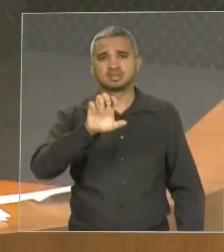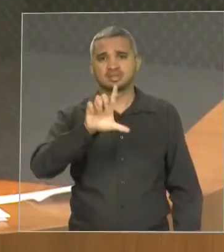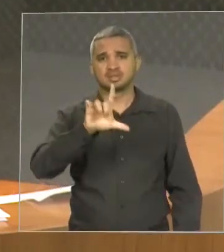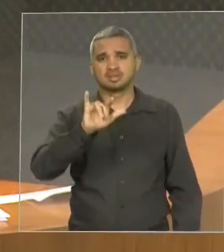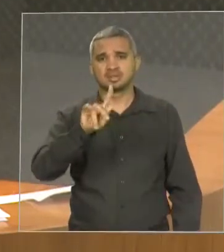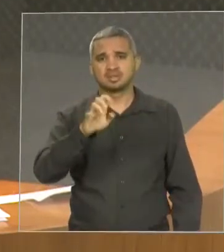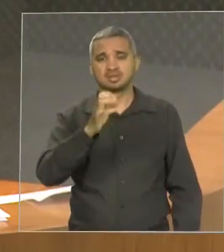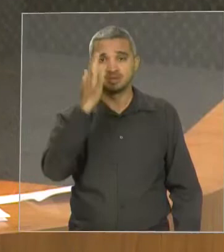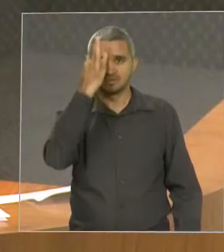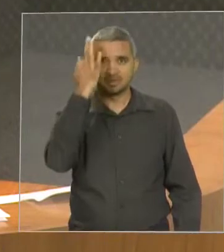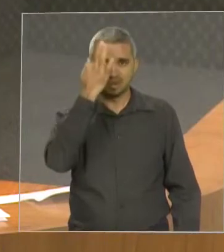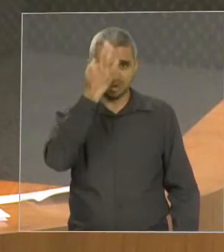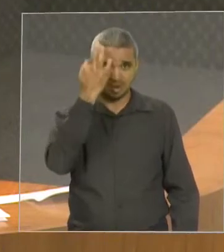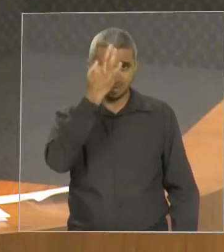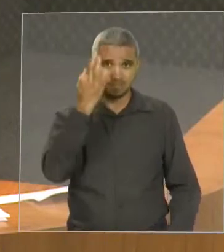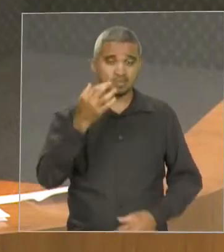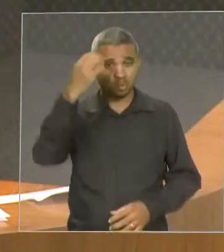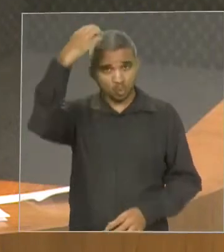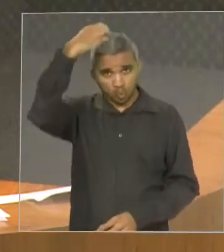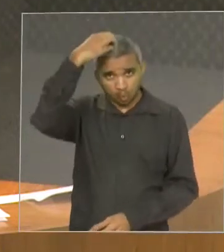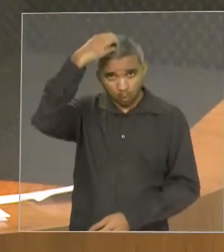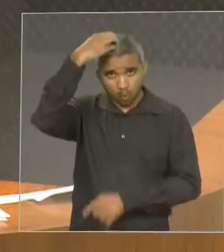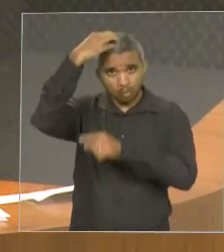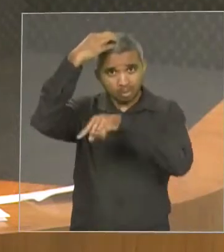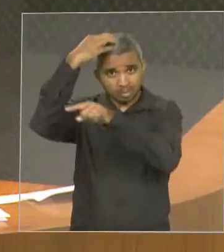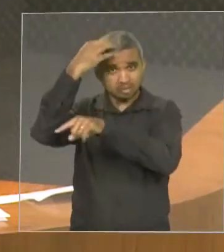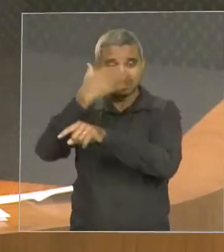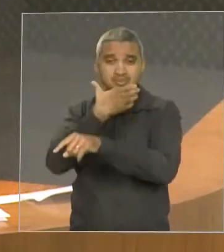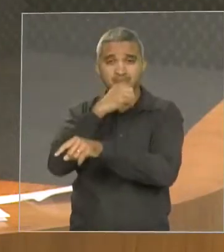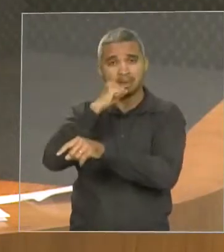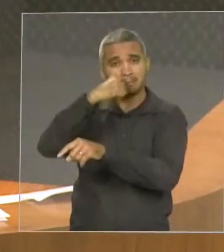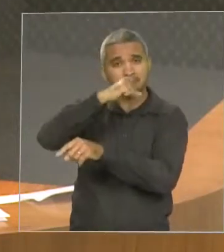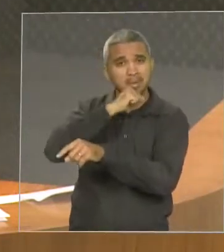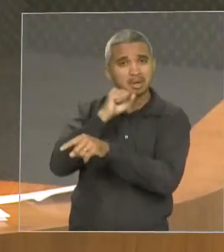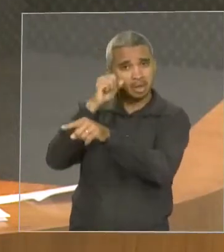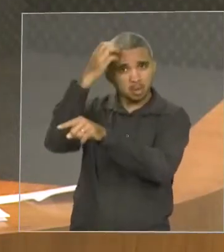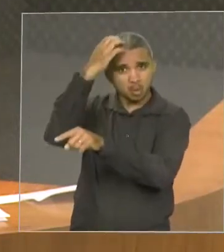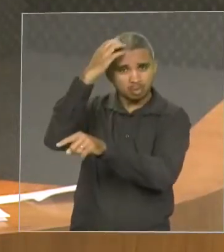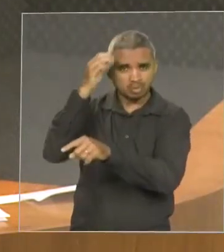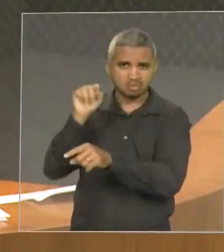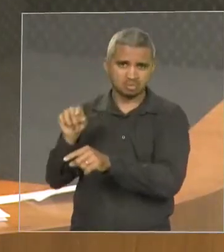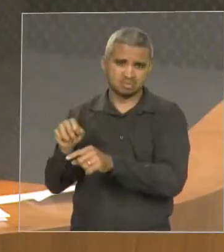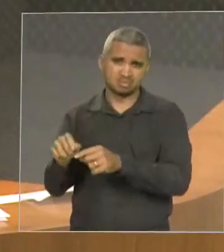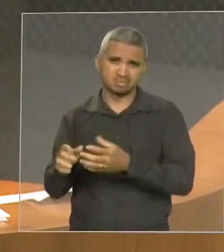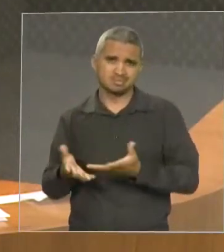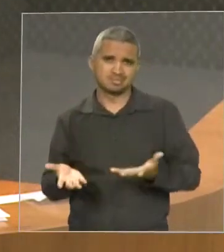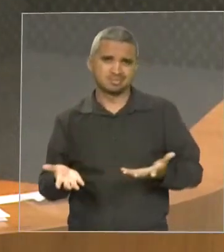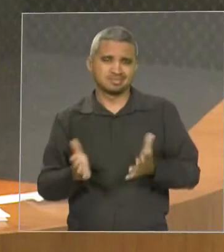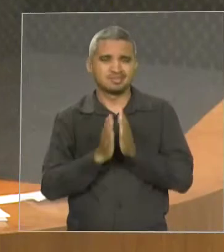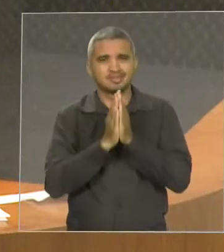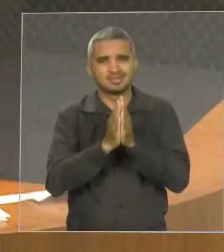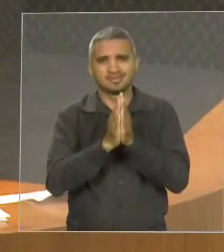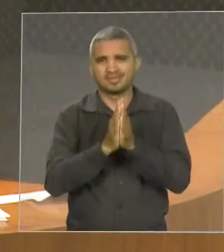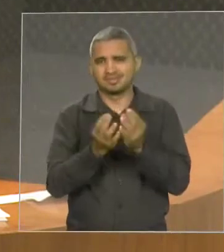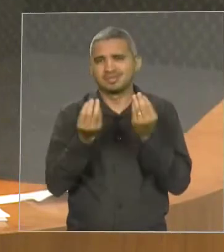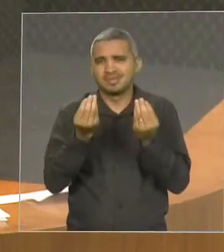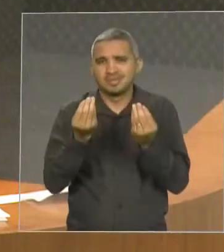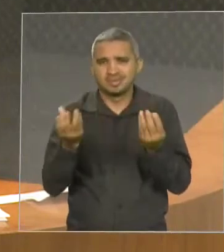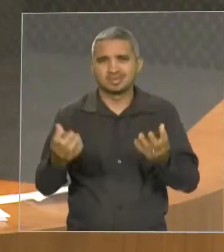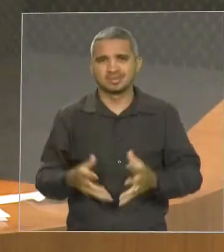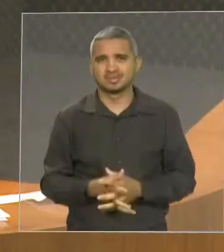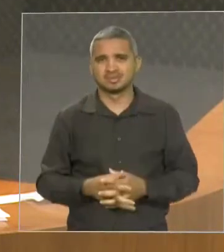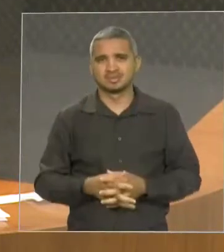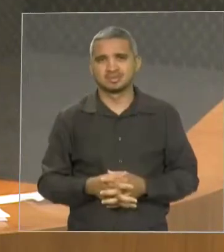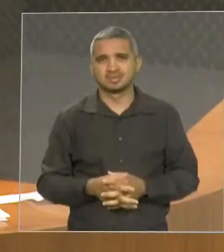nos pais por ter escolhido aquele local. Ou seja, secretário, pelo amor de Deus, eu já disse